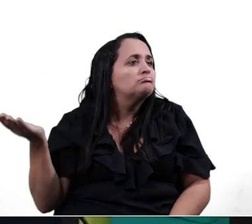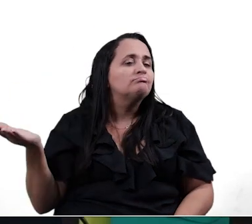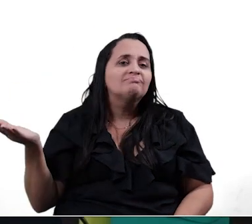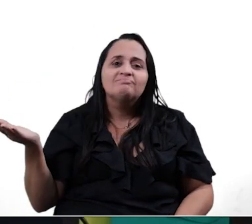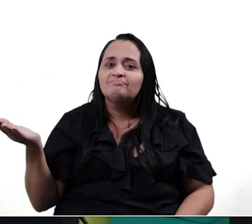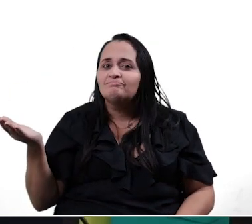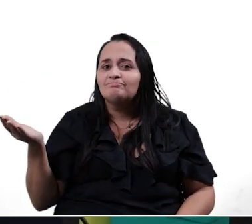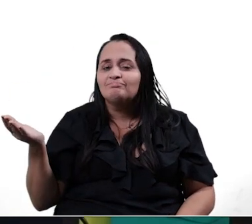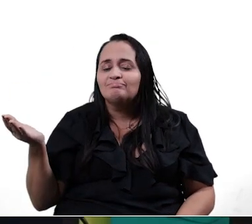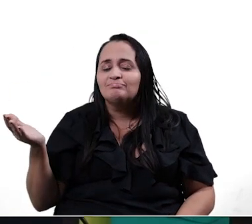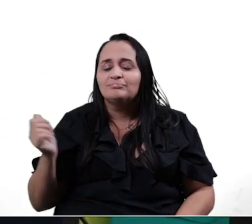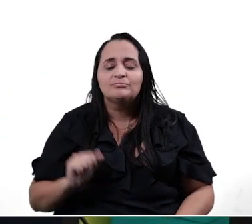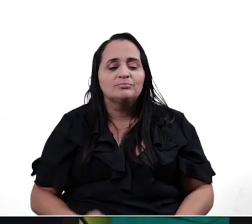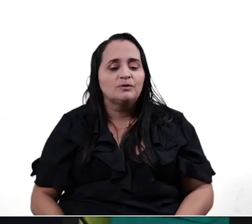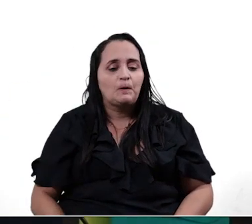Pensem.